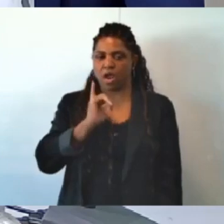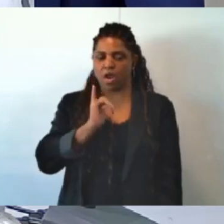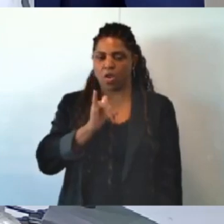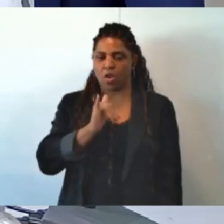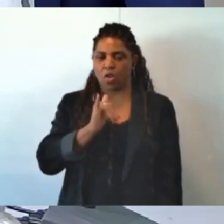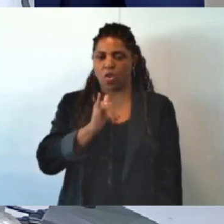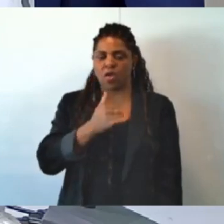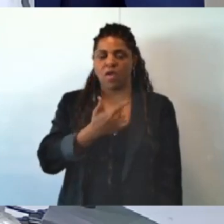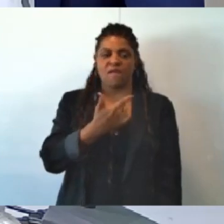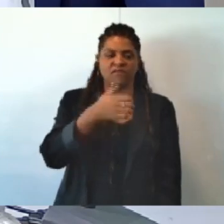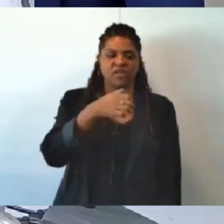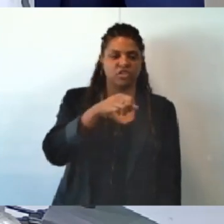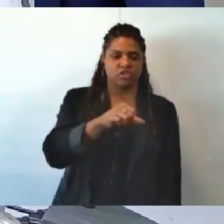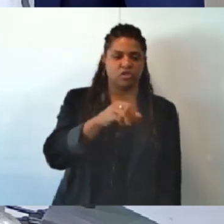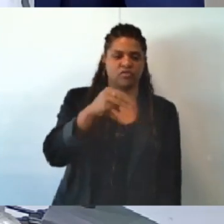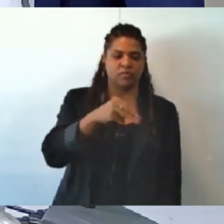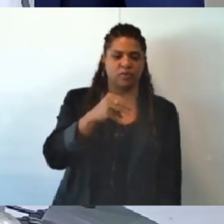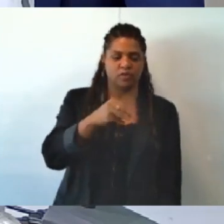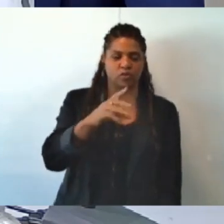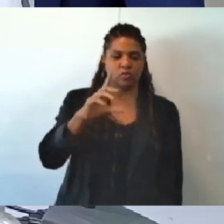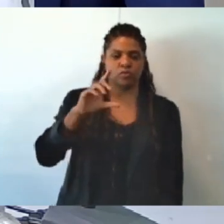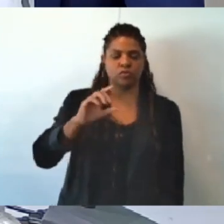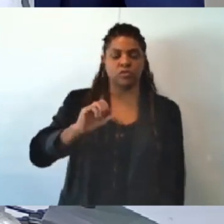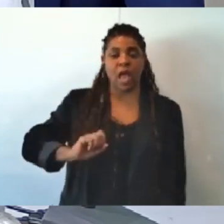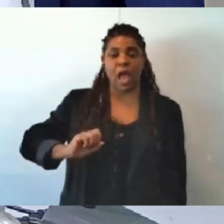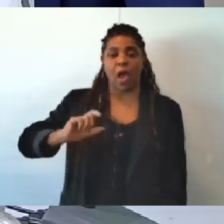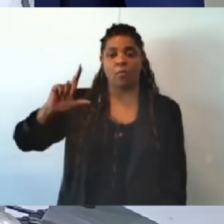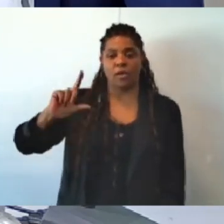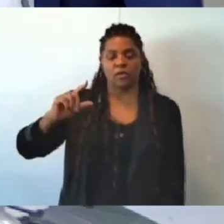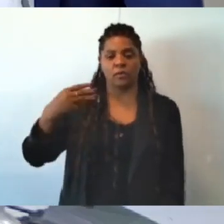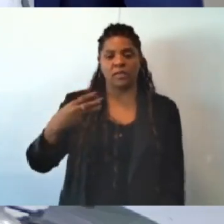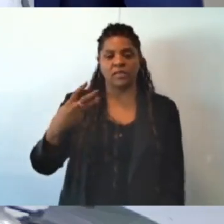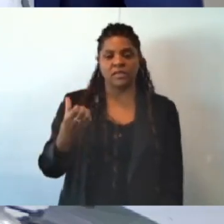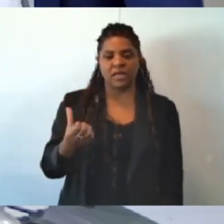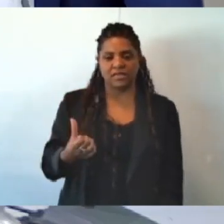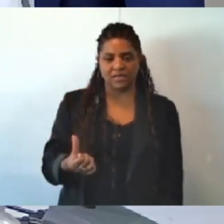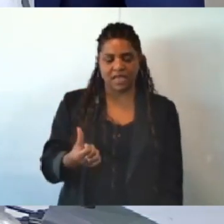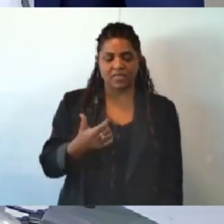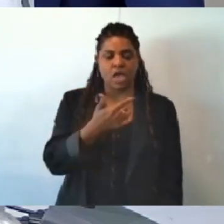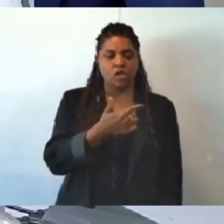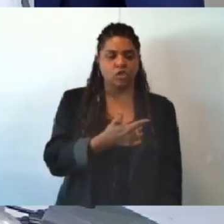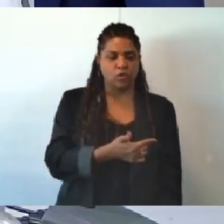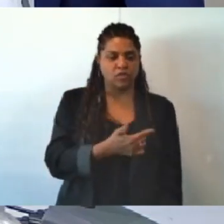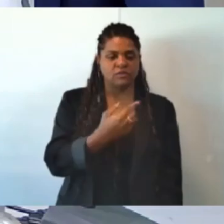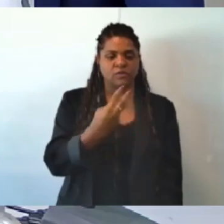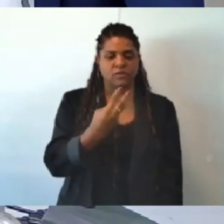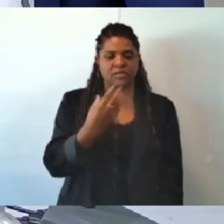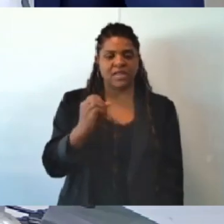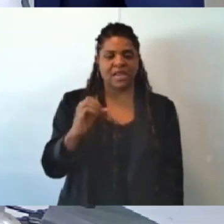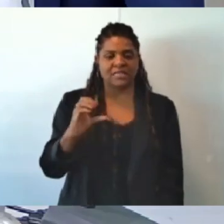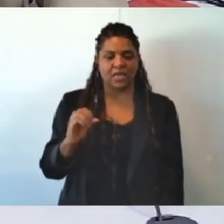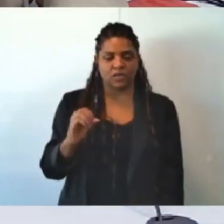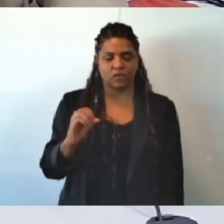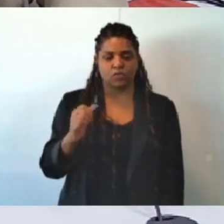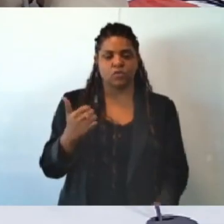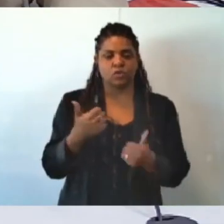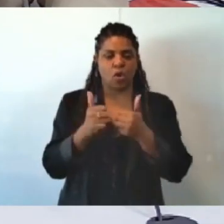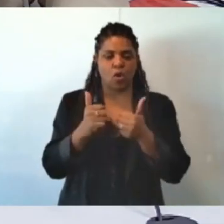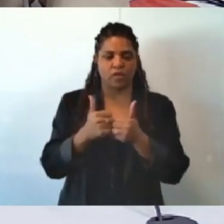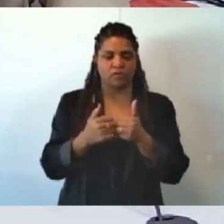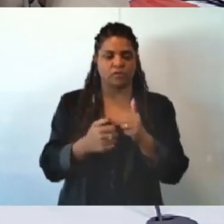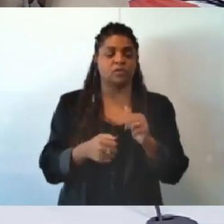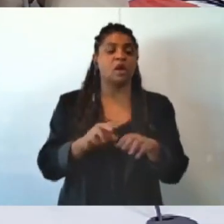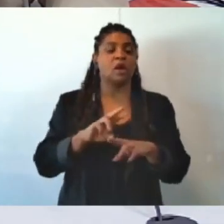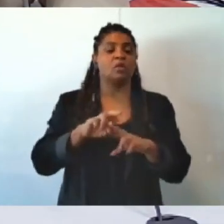36, de 2.300 ônibus por dia para quase 3.000 por dia, virou um caos,